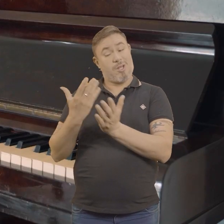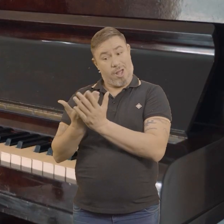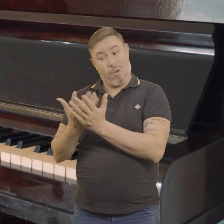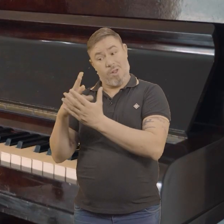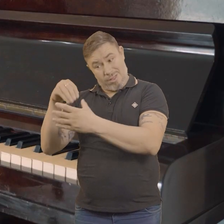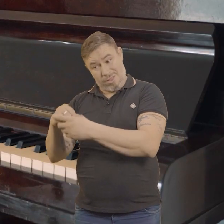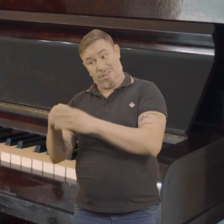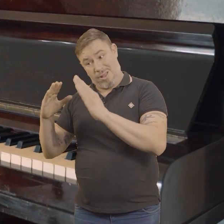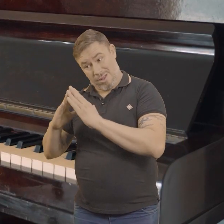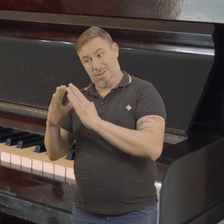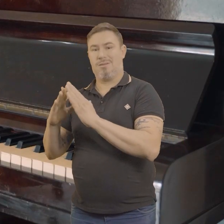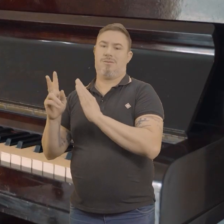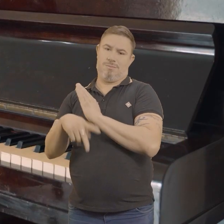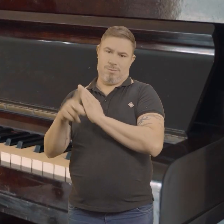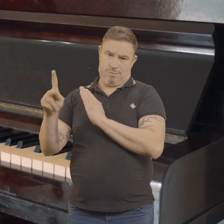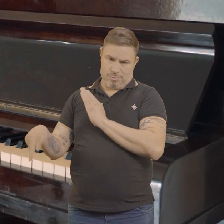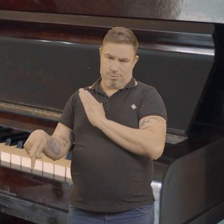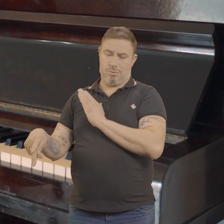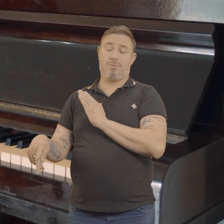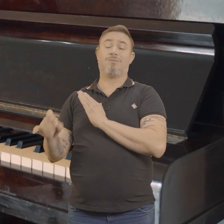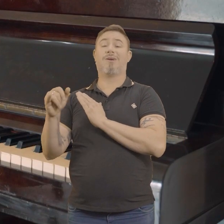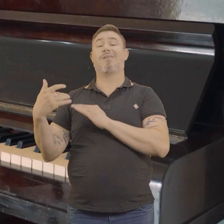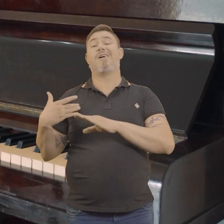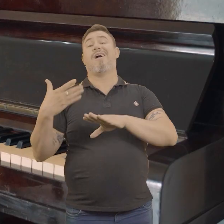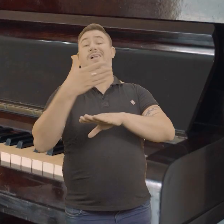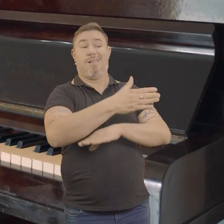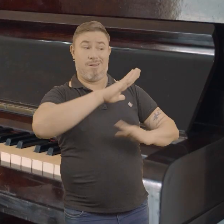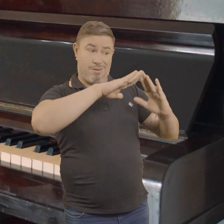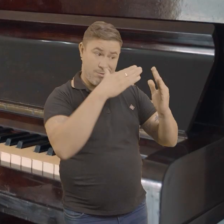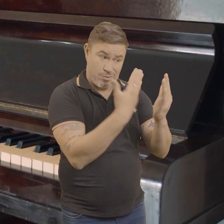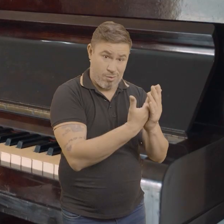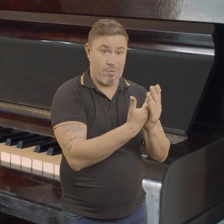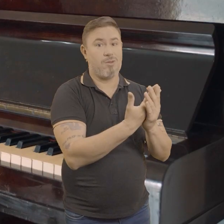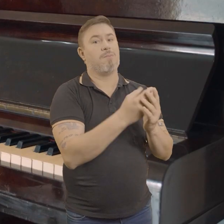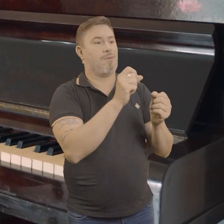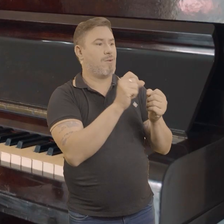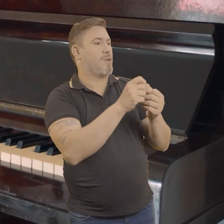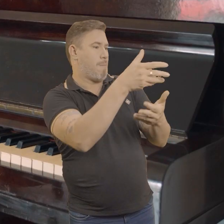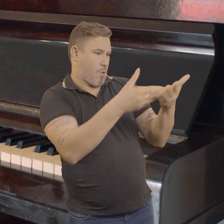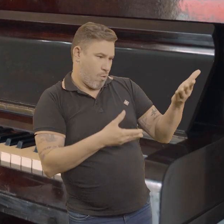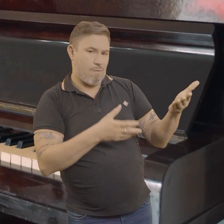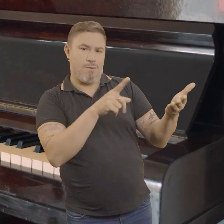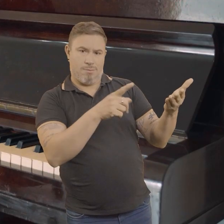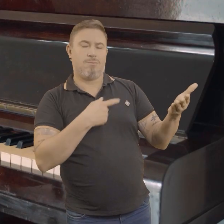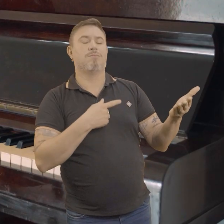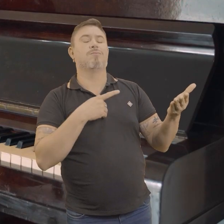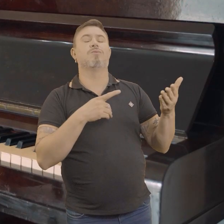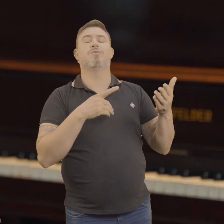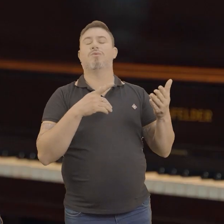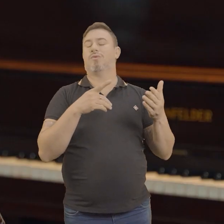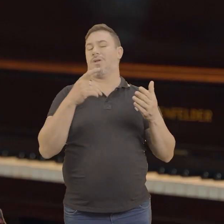professora. E a gente só ia na sede do conservatório para fazer os exames. Era exame no meio do ano e exame no fim do